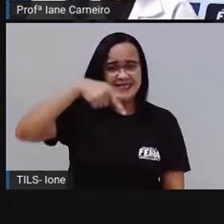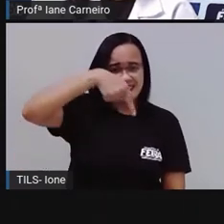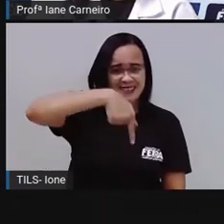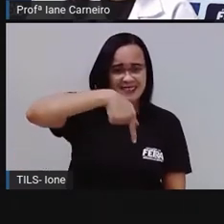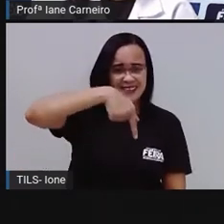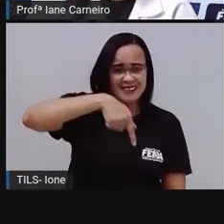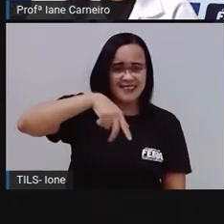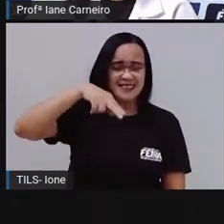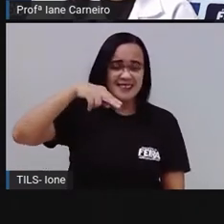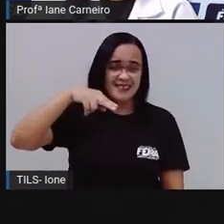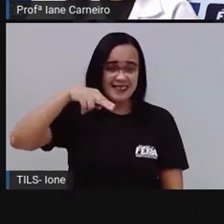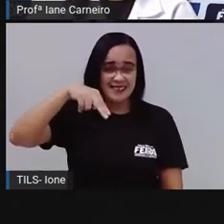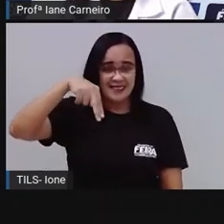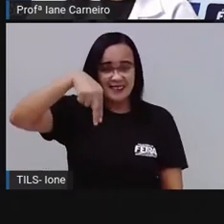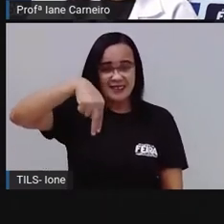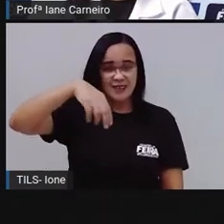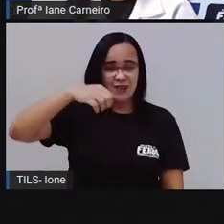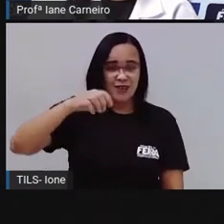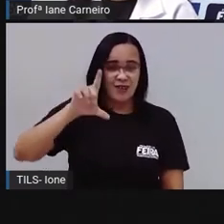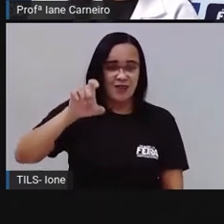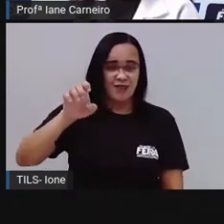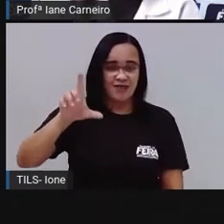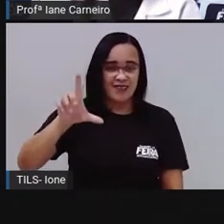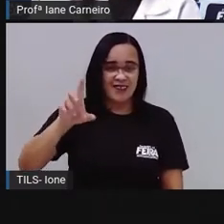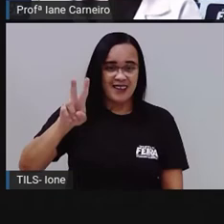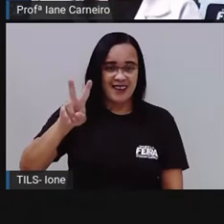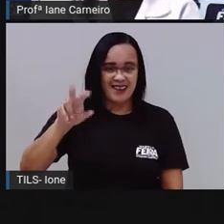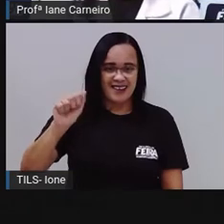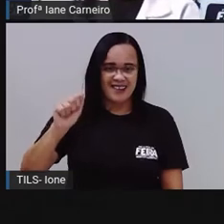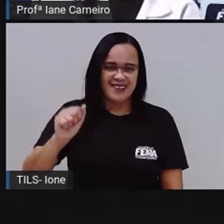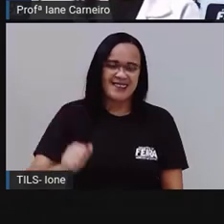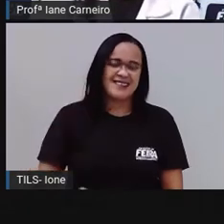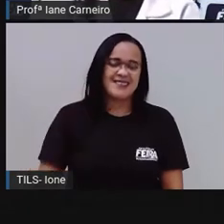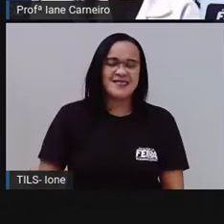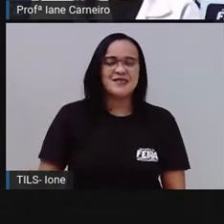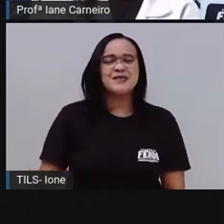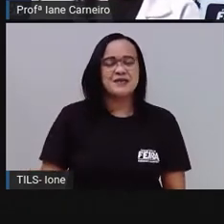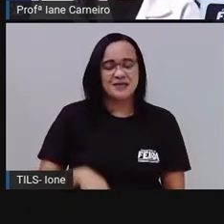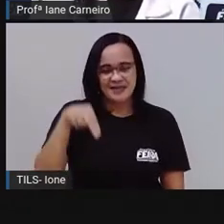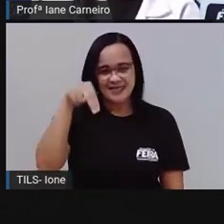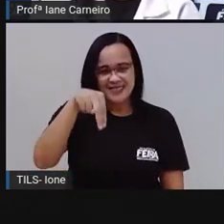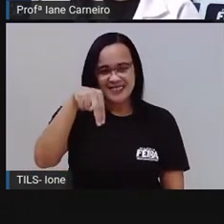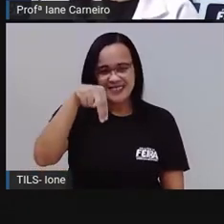Olha só que legal. A letra Ne.